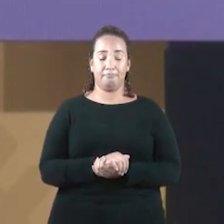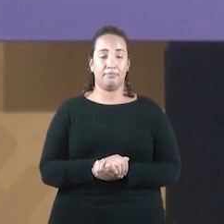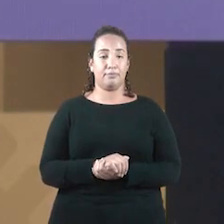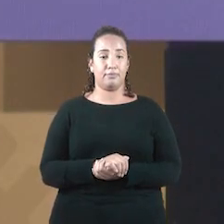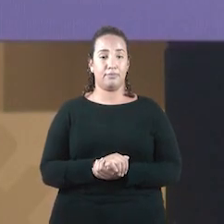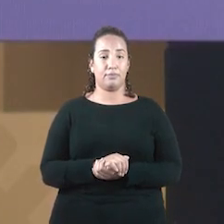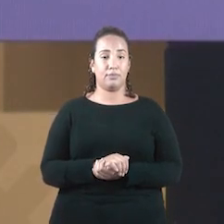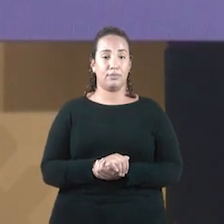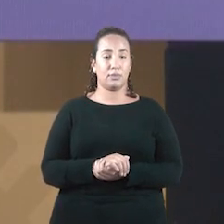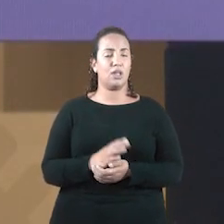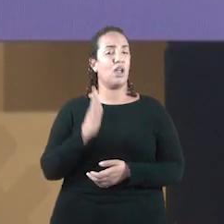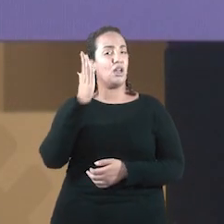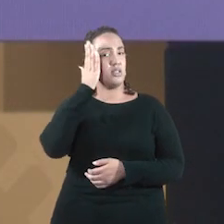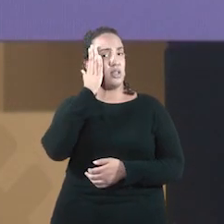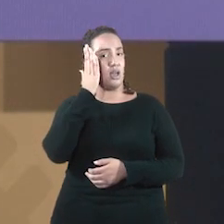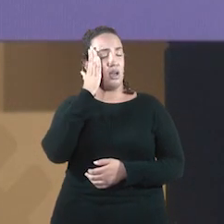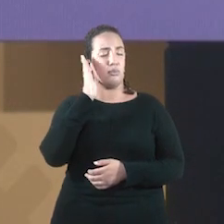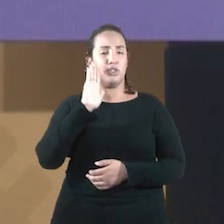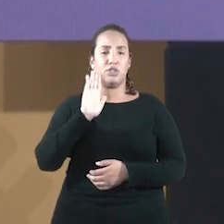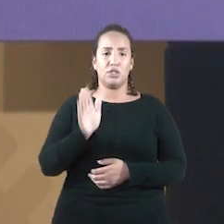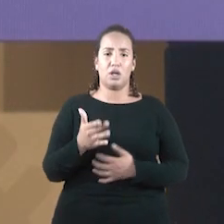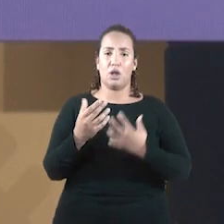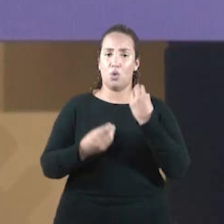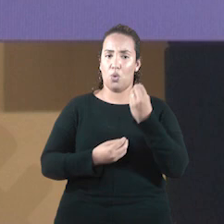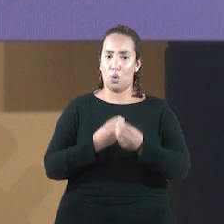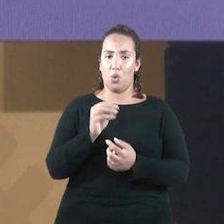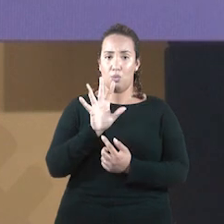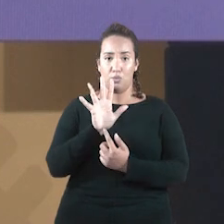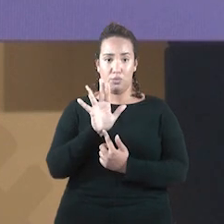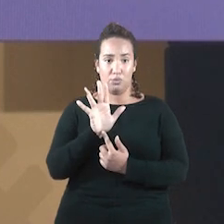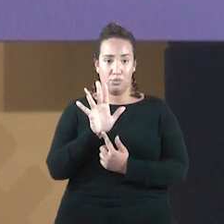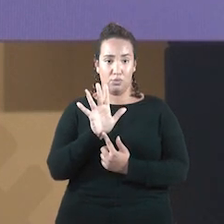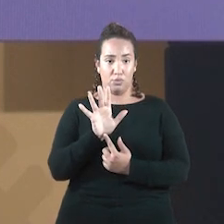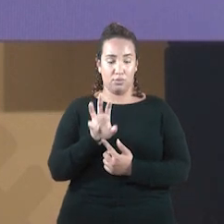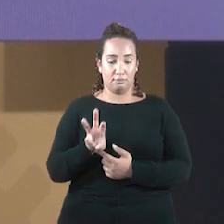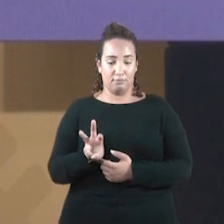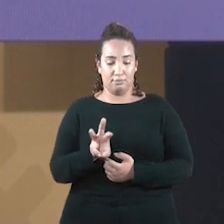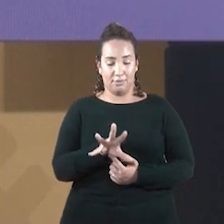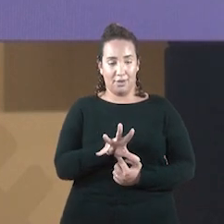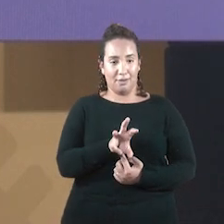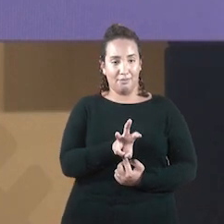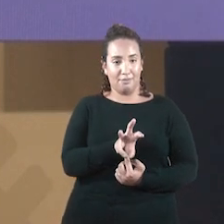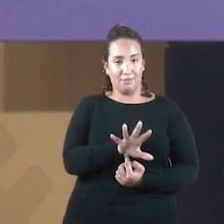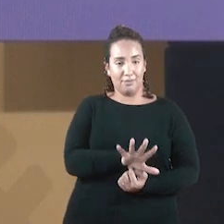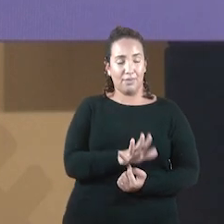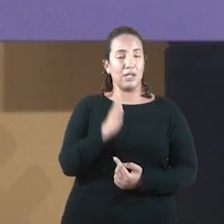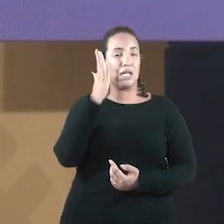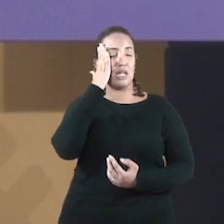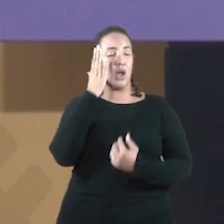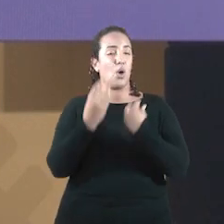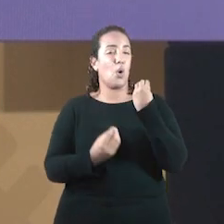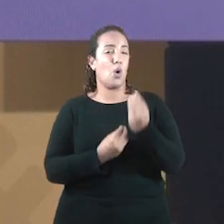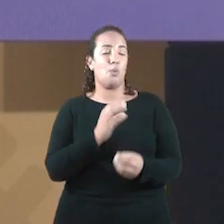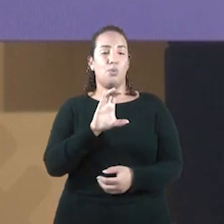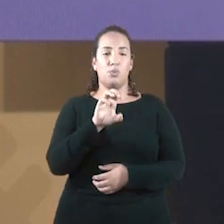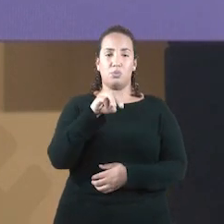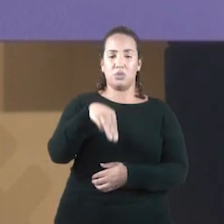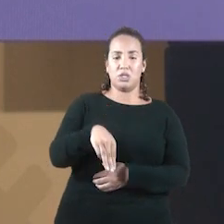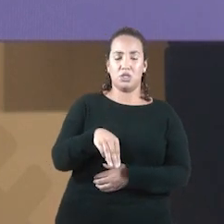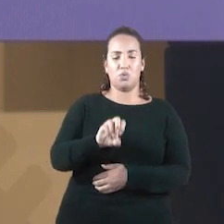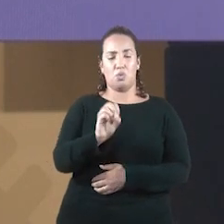Depois de saber o valor em palmos dessa mesa, para saber quanto seria em centímetros ou em